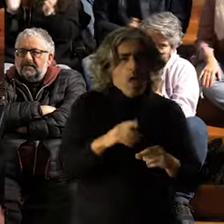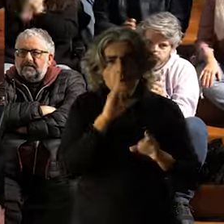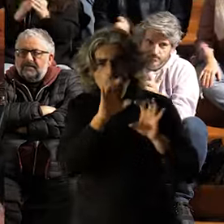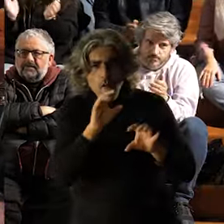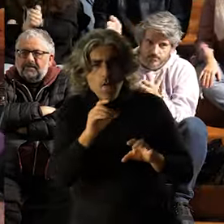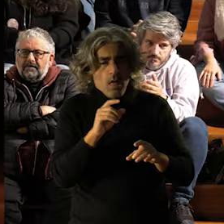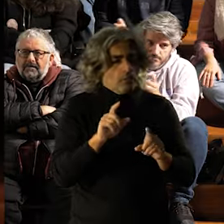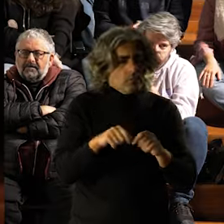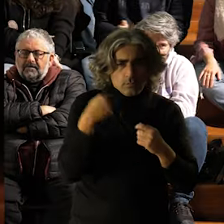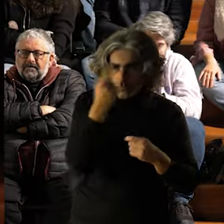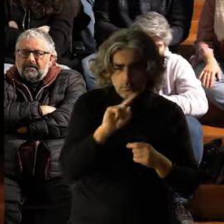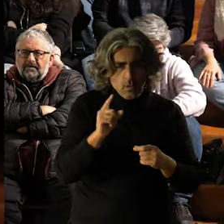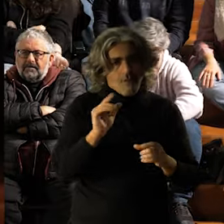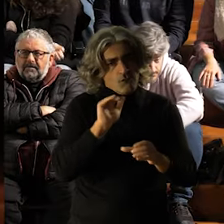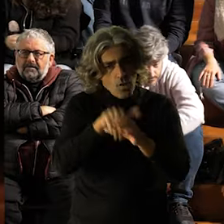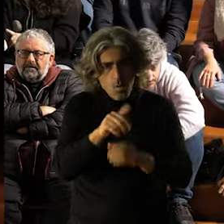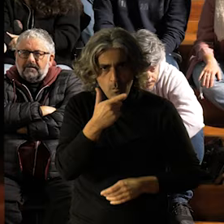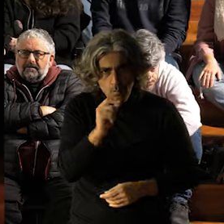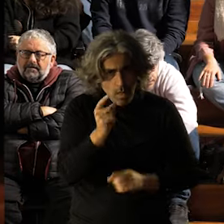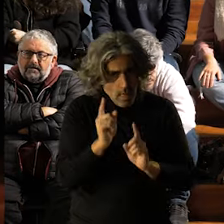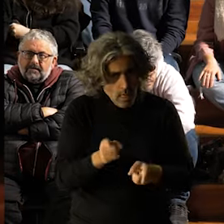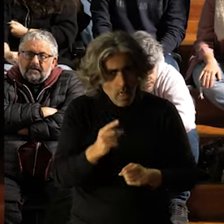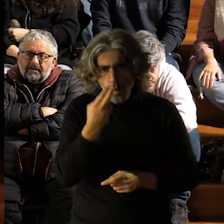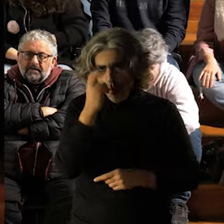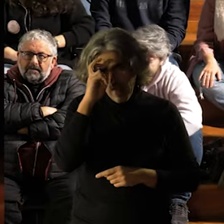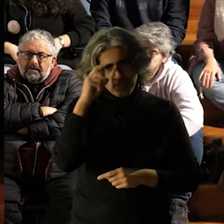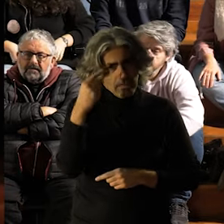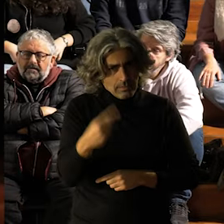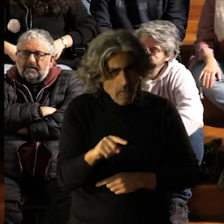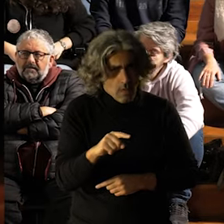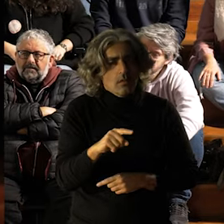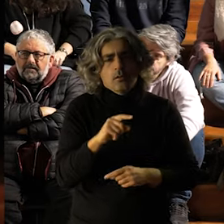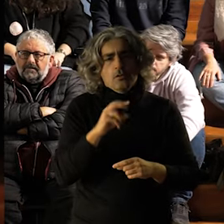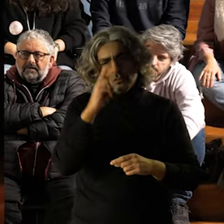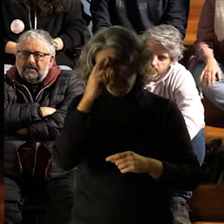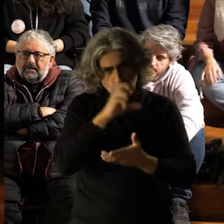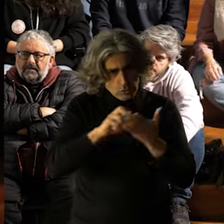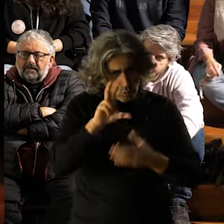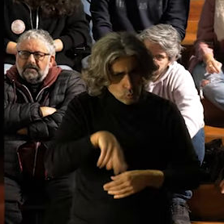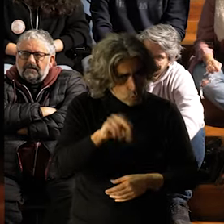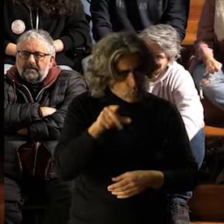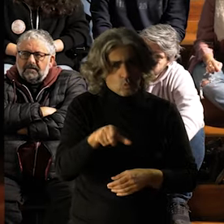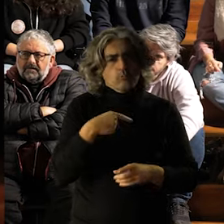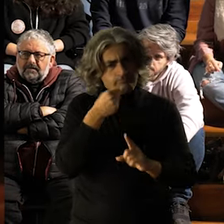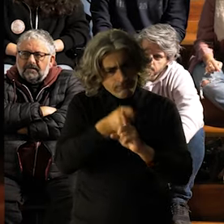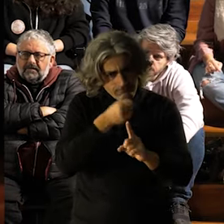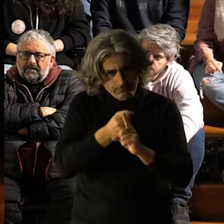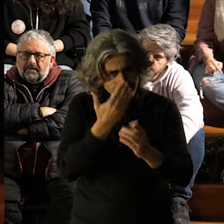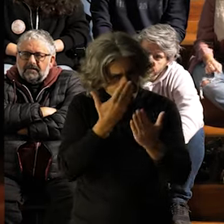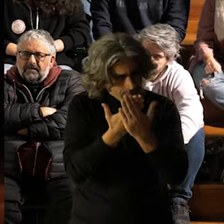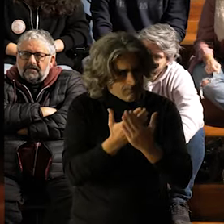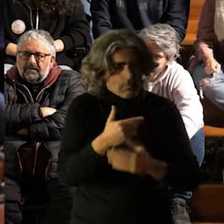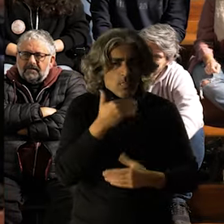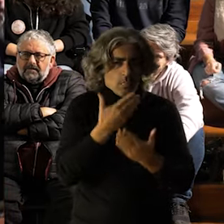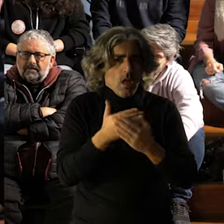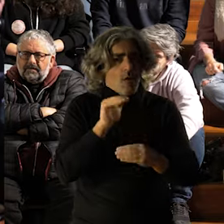humilhação. É o voto no Bloco, o voto corajoso, o voto incansável, o voto combativo que vai